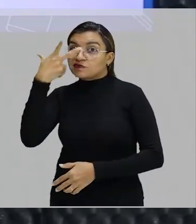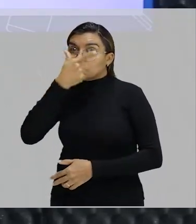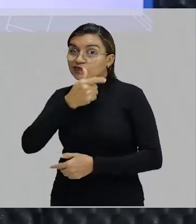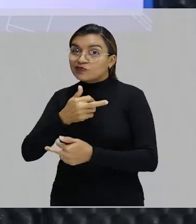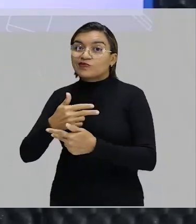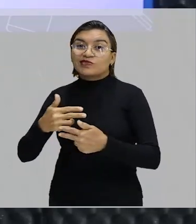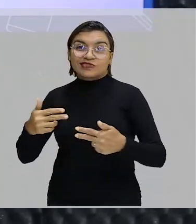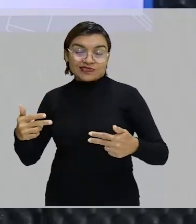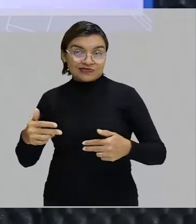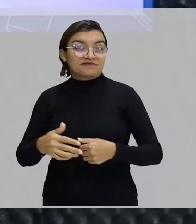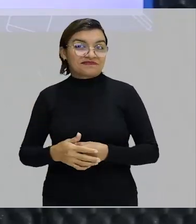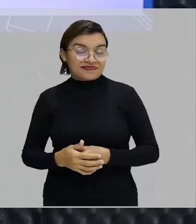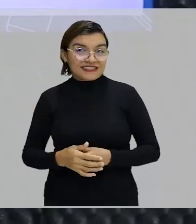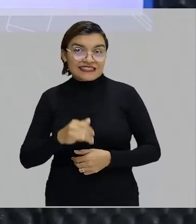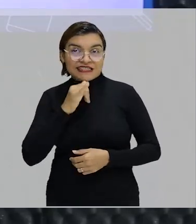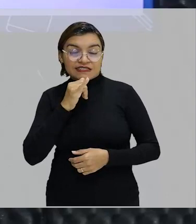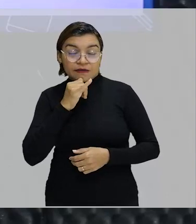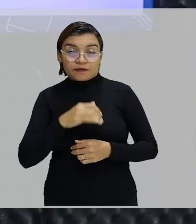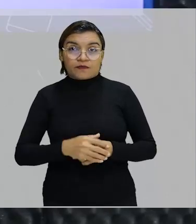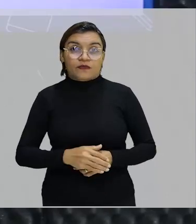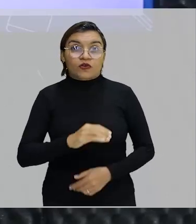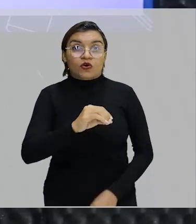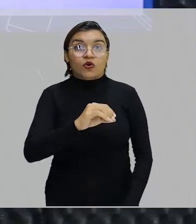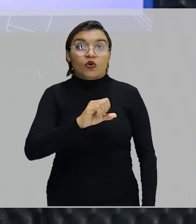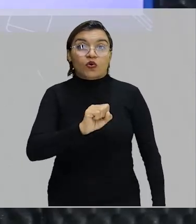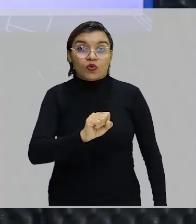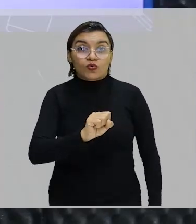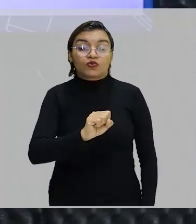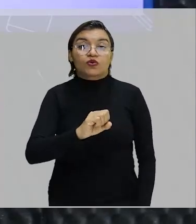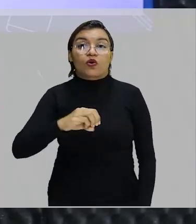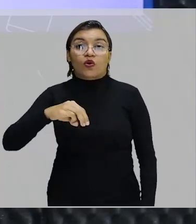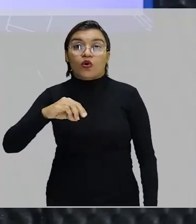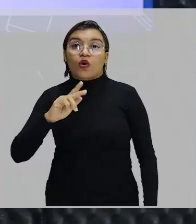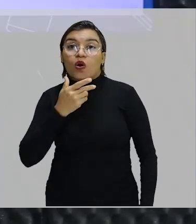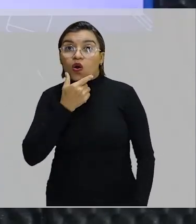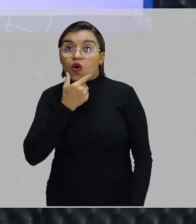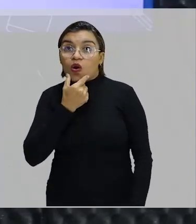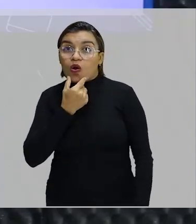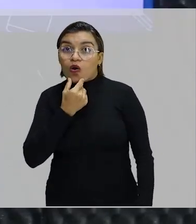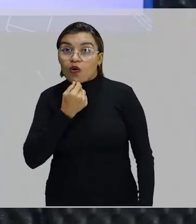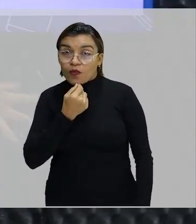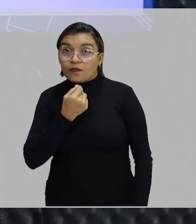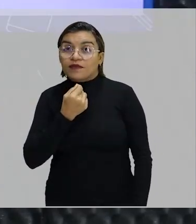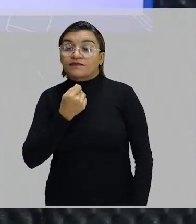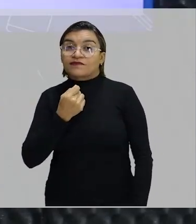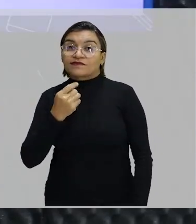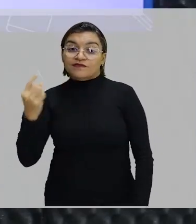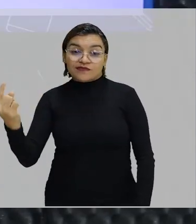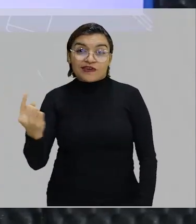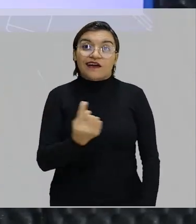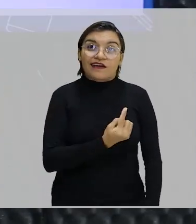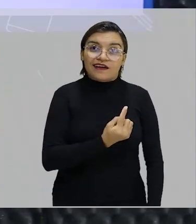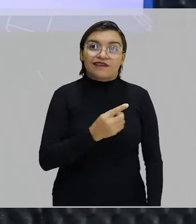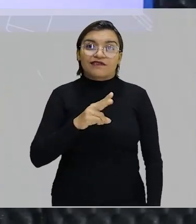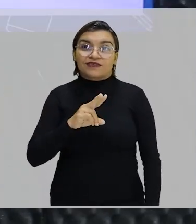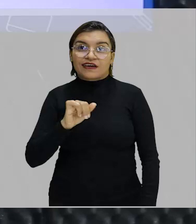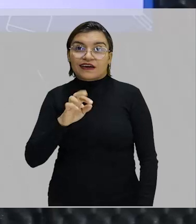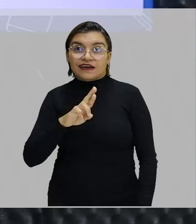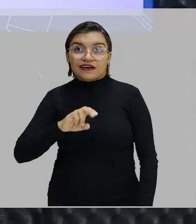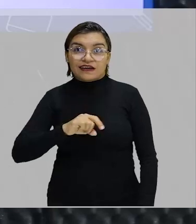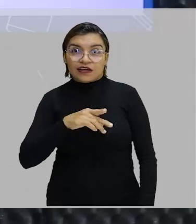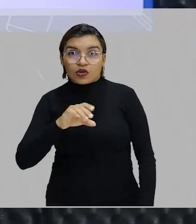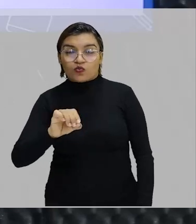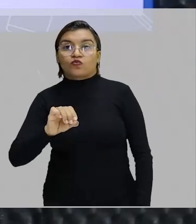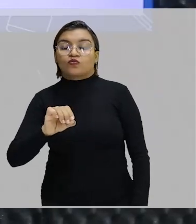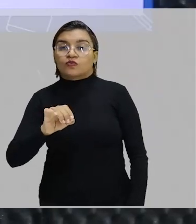Os homens vieram, as mulheres ficaram todas quietas, essas construções que nós ouvimos aí